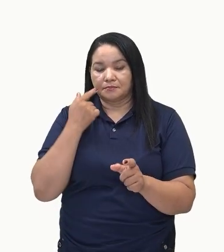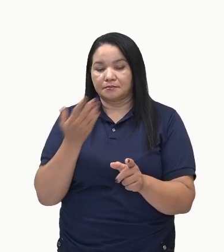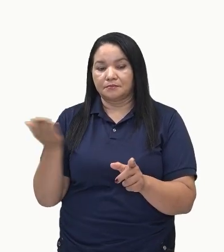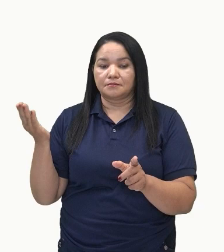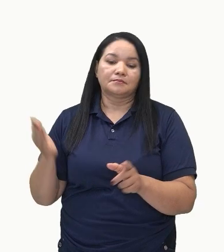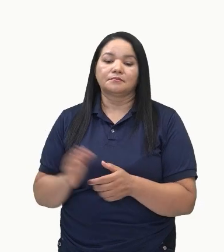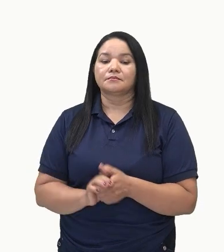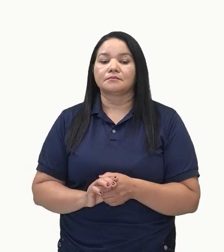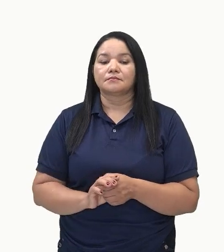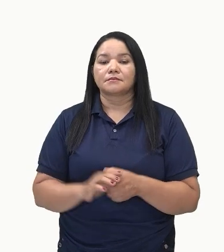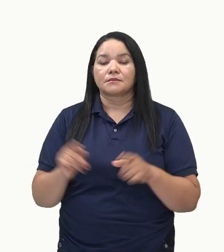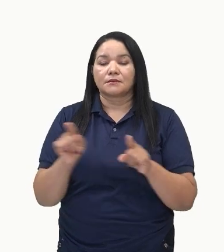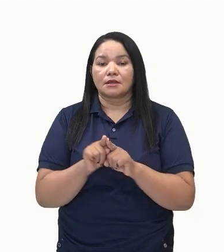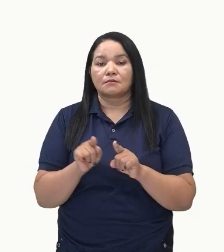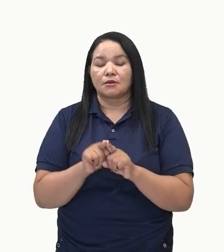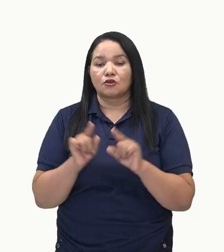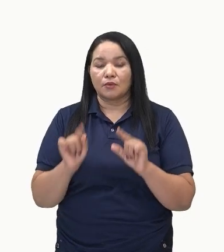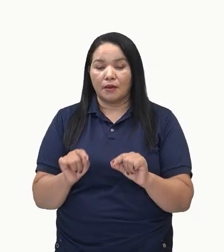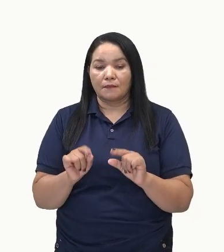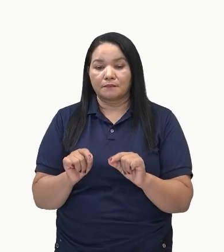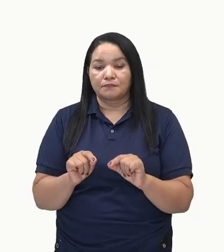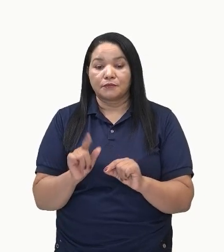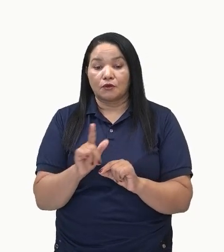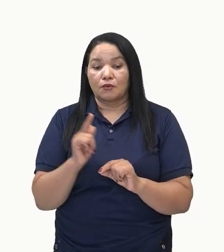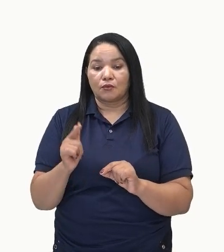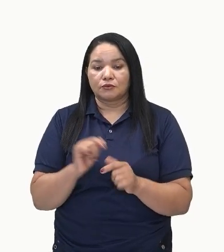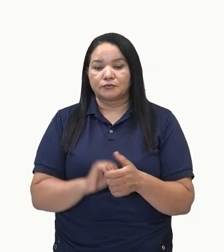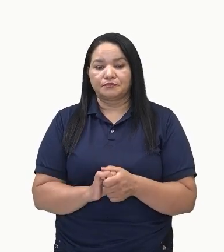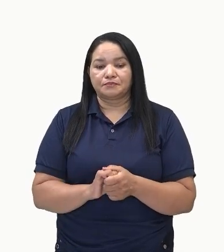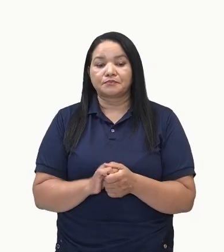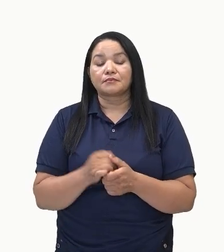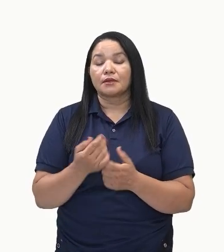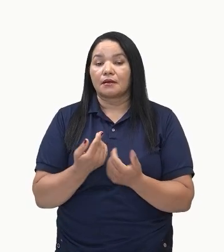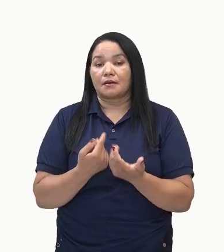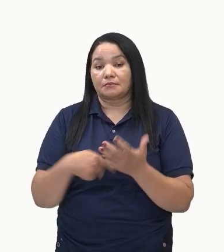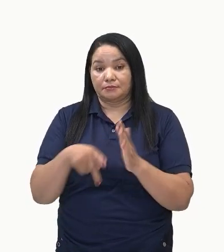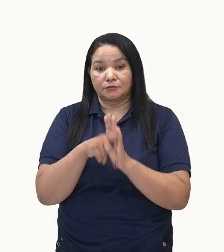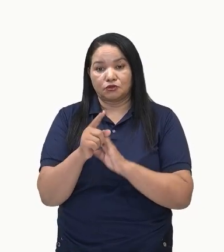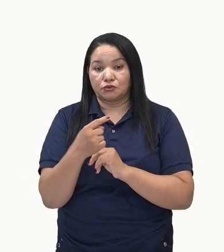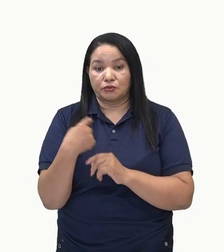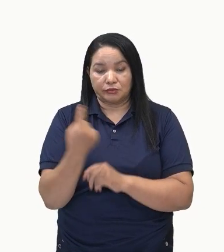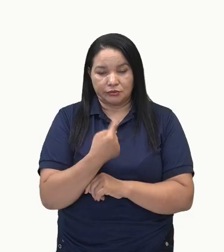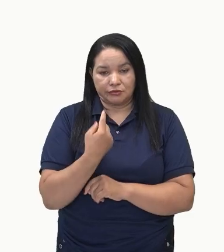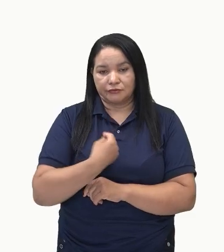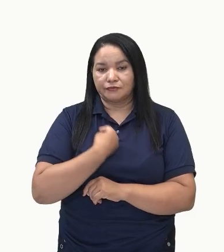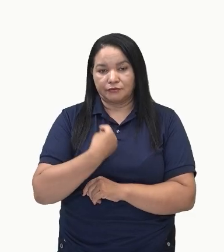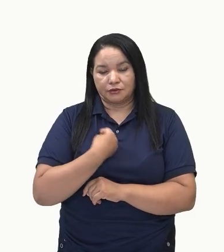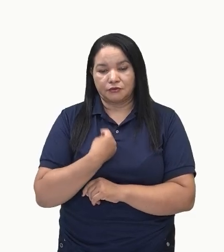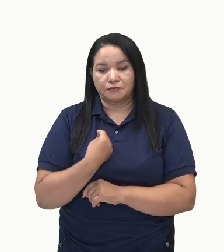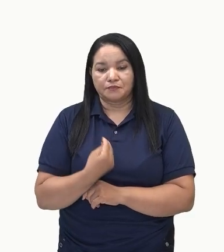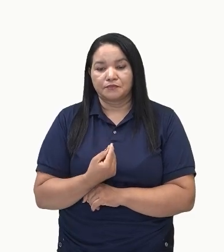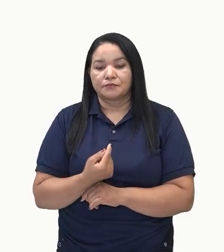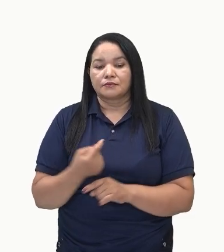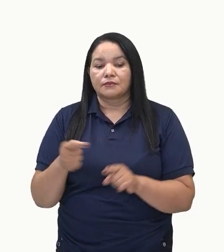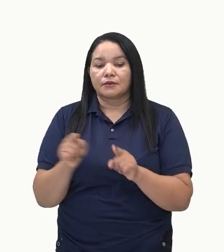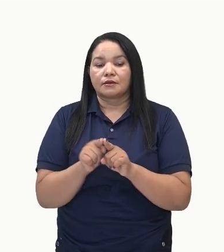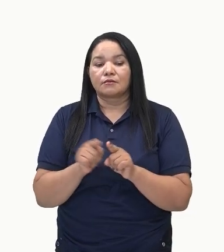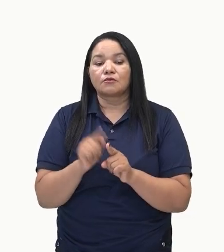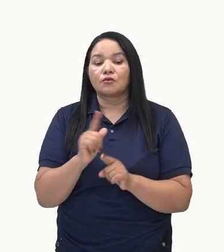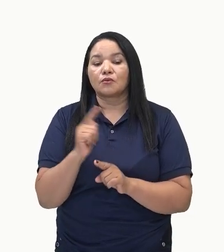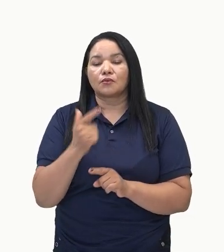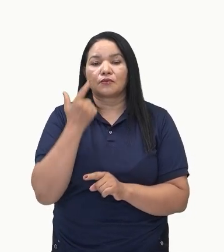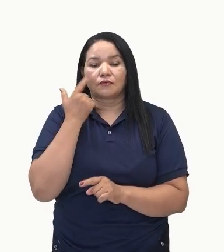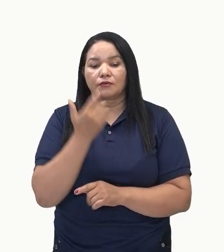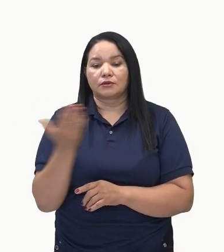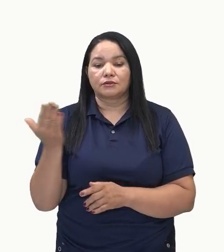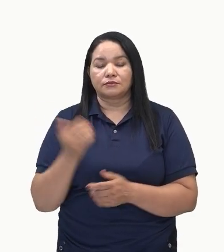or AI, is part of our lives. É parte da nossa vida. But what are the jobs of the future? Porém, quais